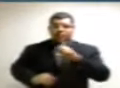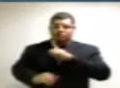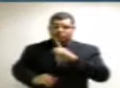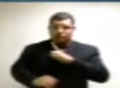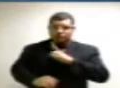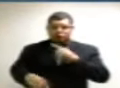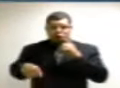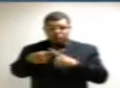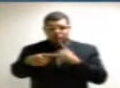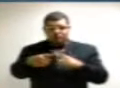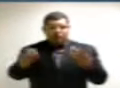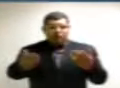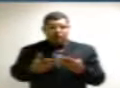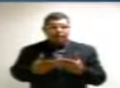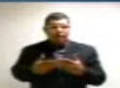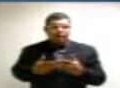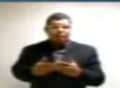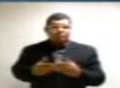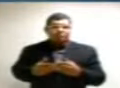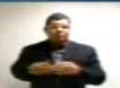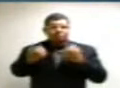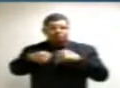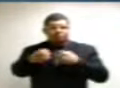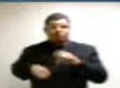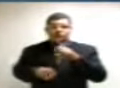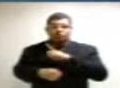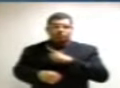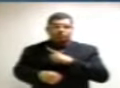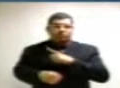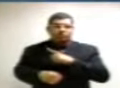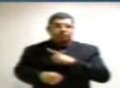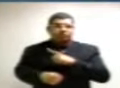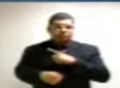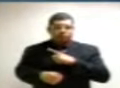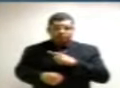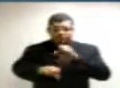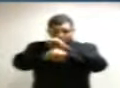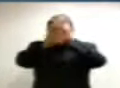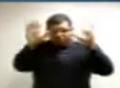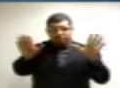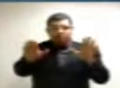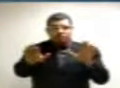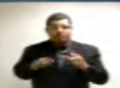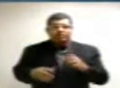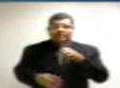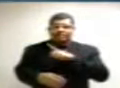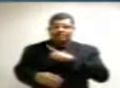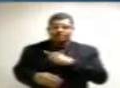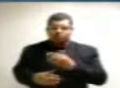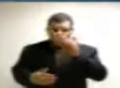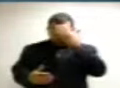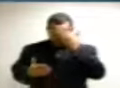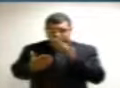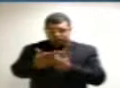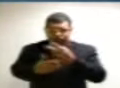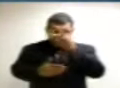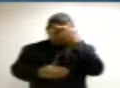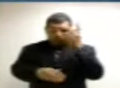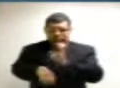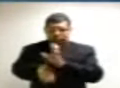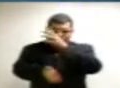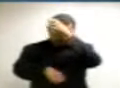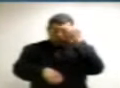tem. Portanto, é um órgão que precisa ter absoluta clareza e absoluta confiança do povo